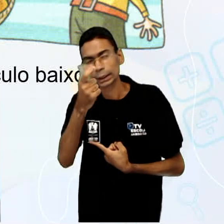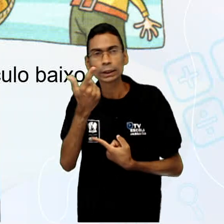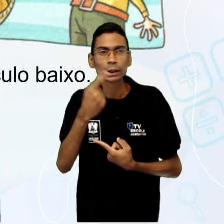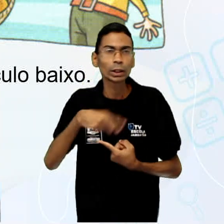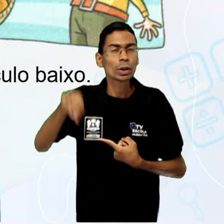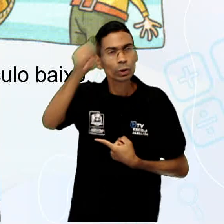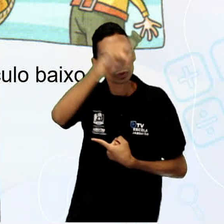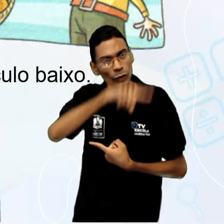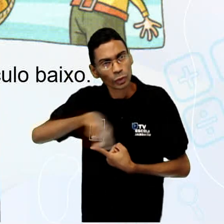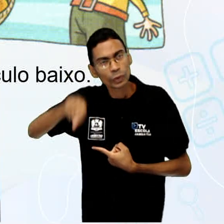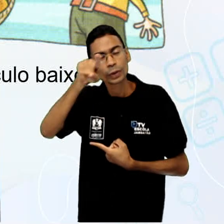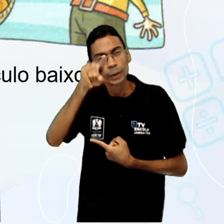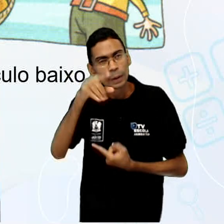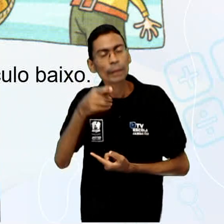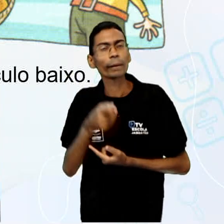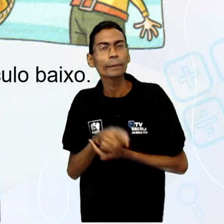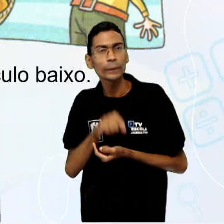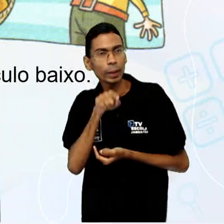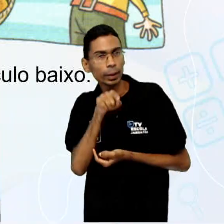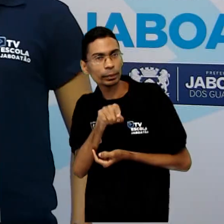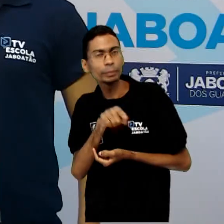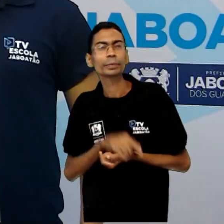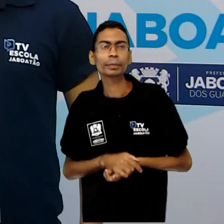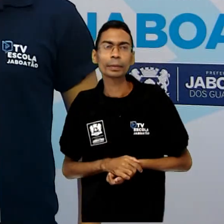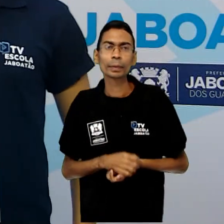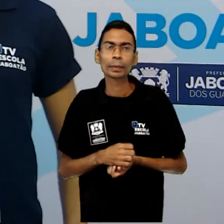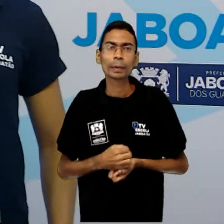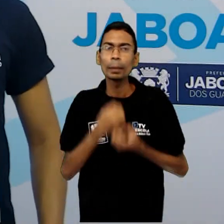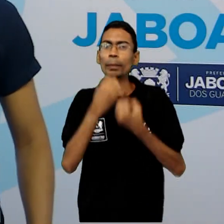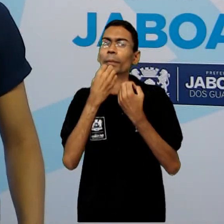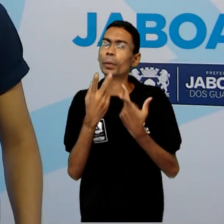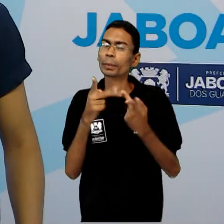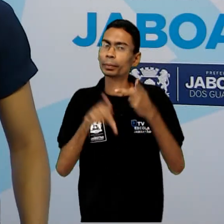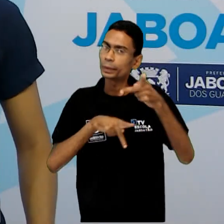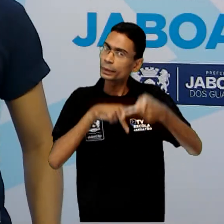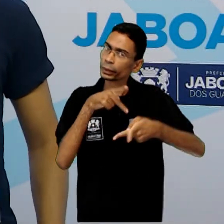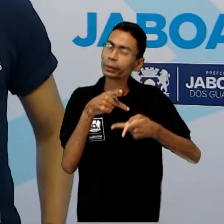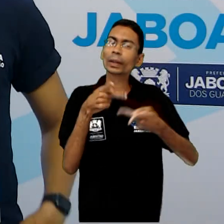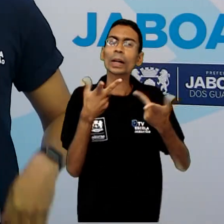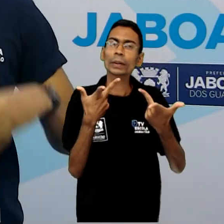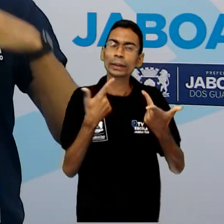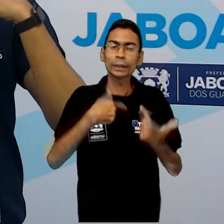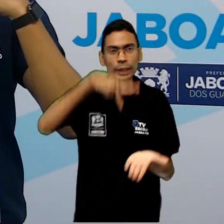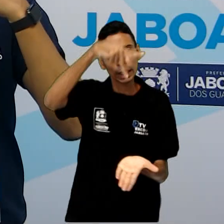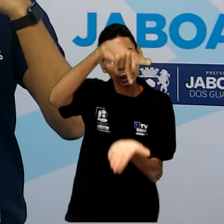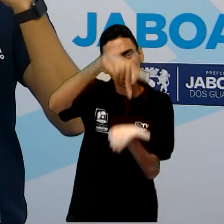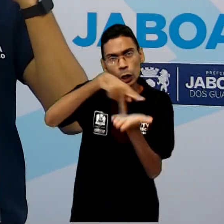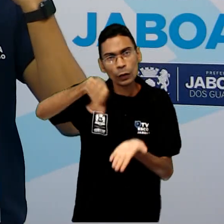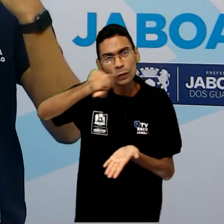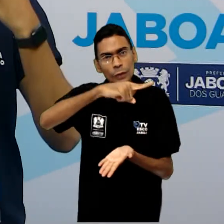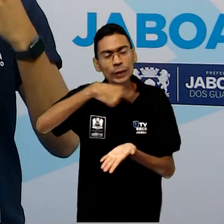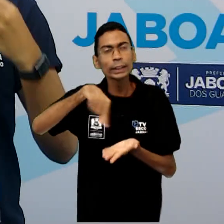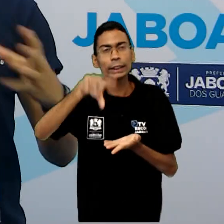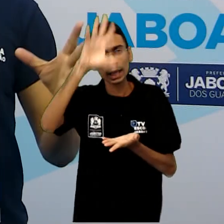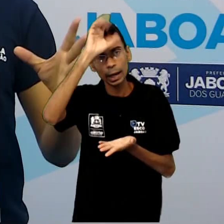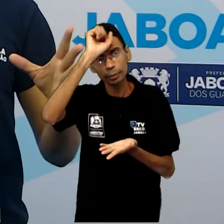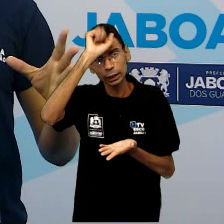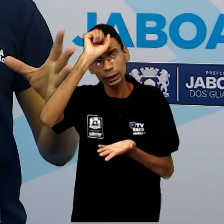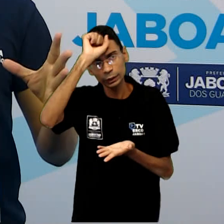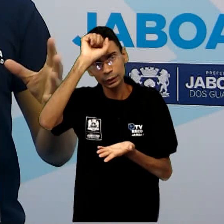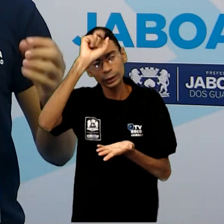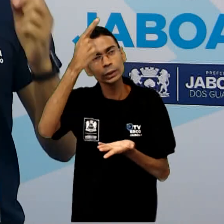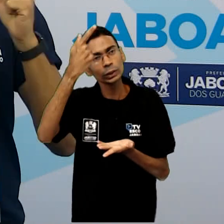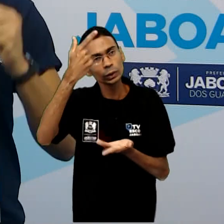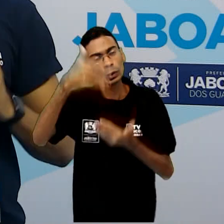abaixo. Bom, gente, eu tenho certeza que vocês aprenderam muito durante